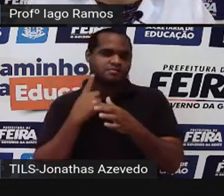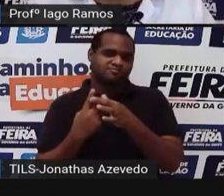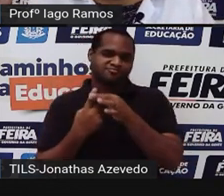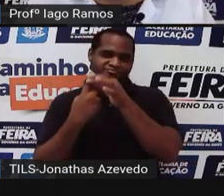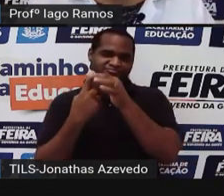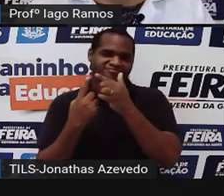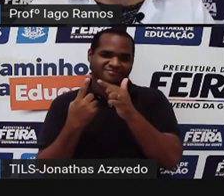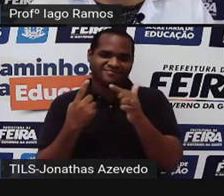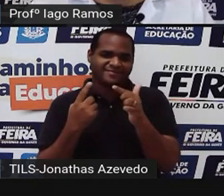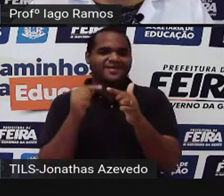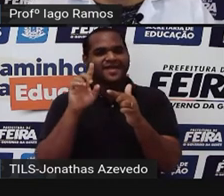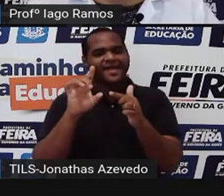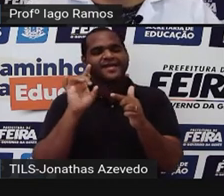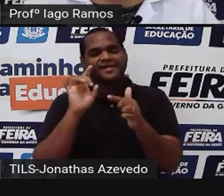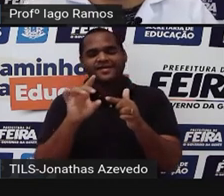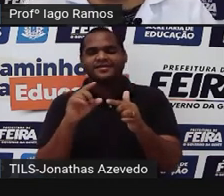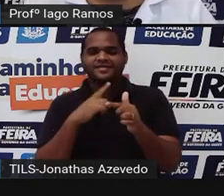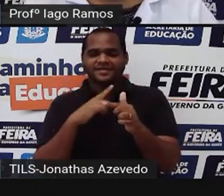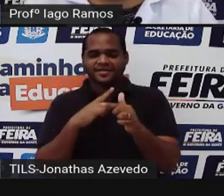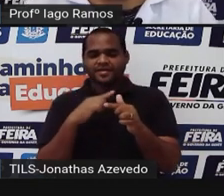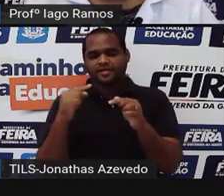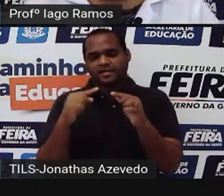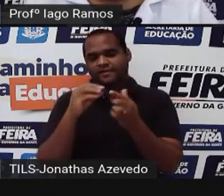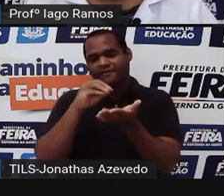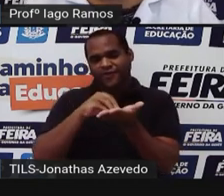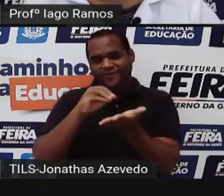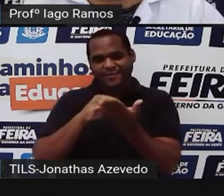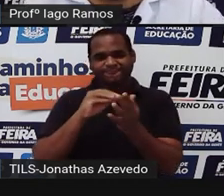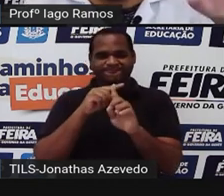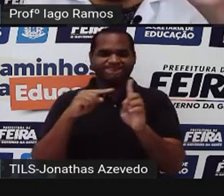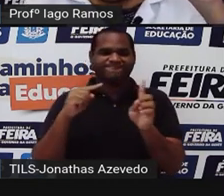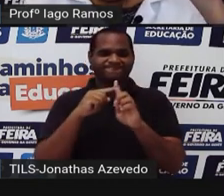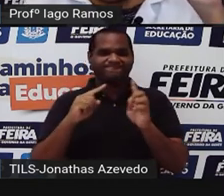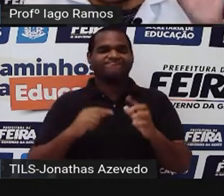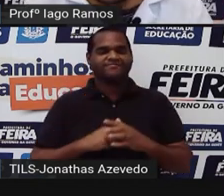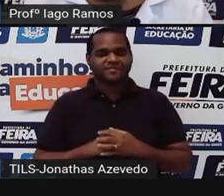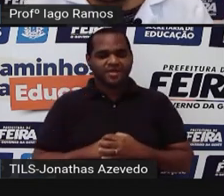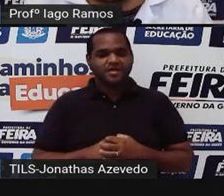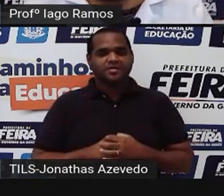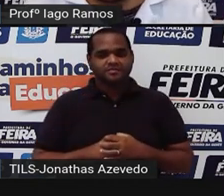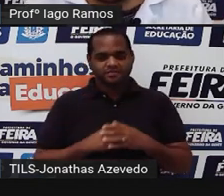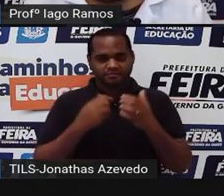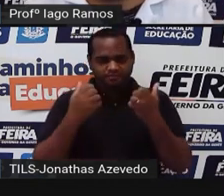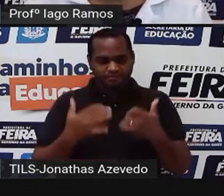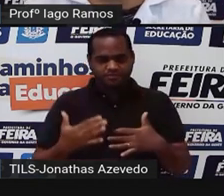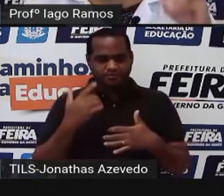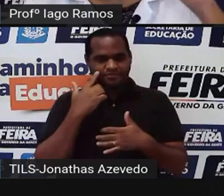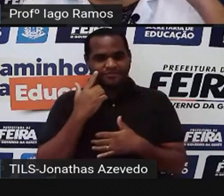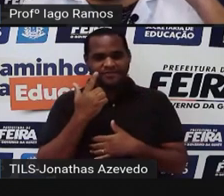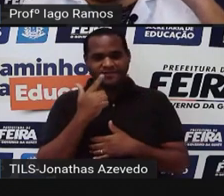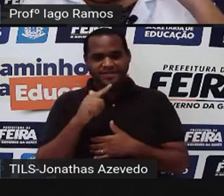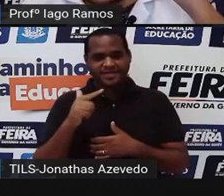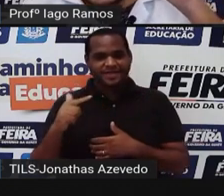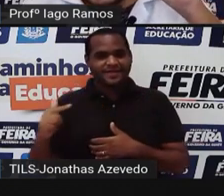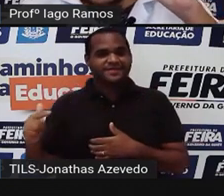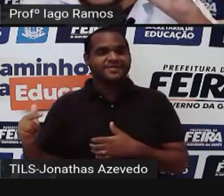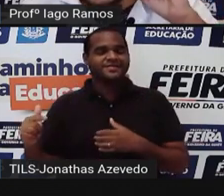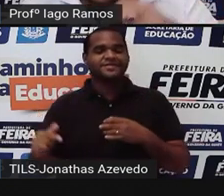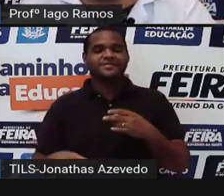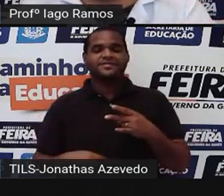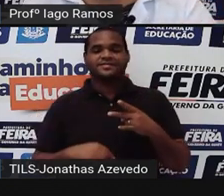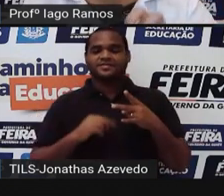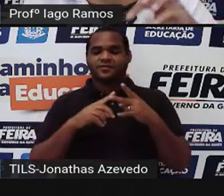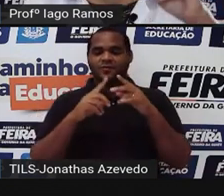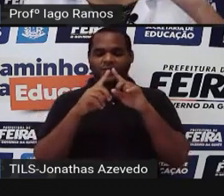independente. Também é outro tipo de equação incompleta, tá? E esses termos lineares, esses